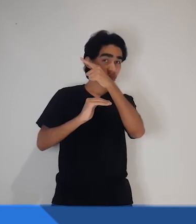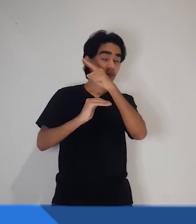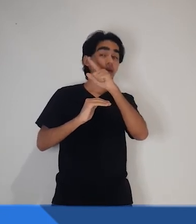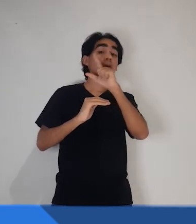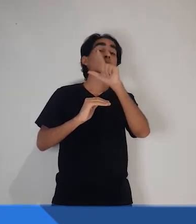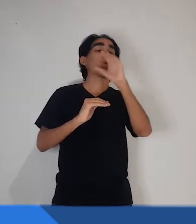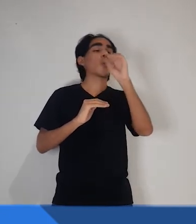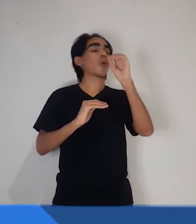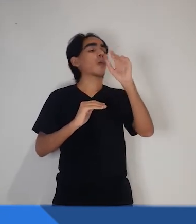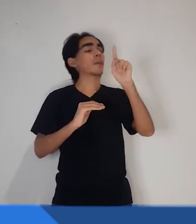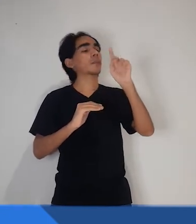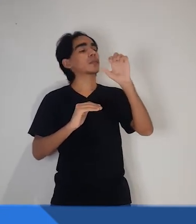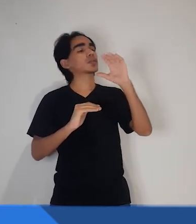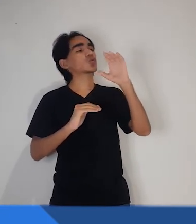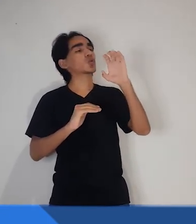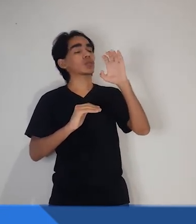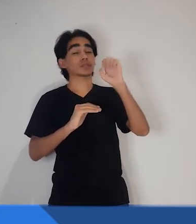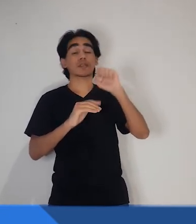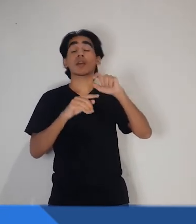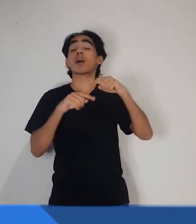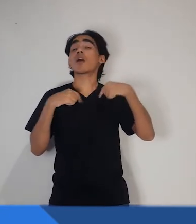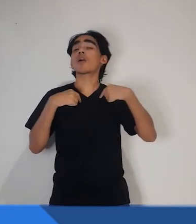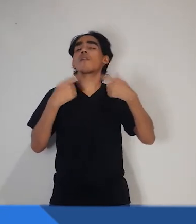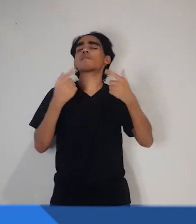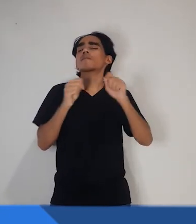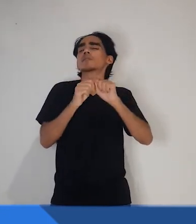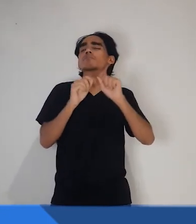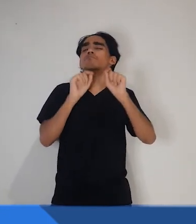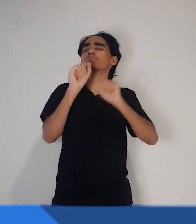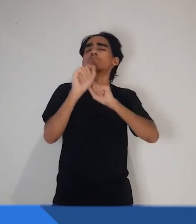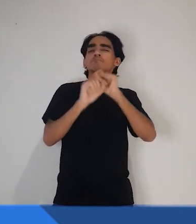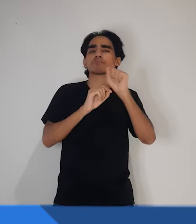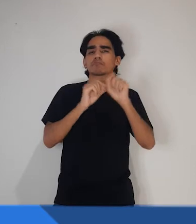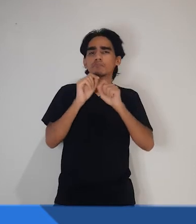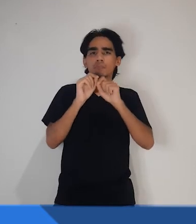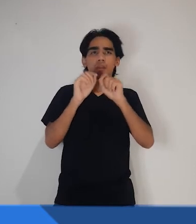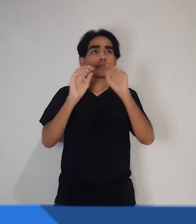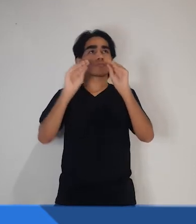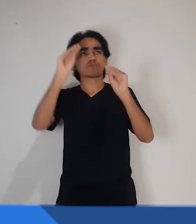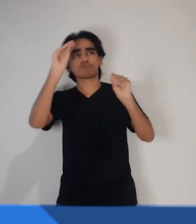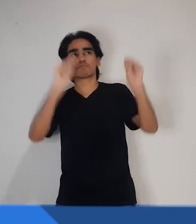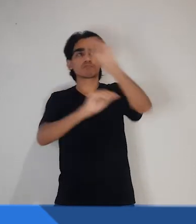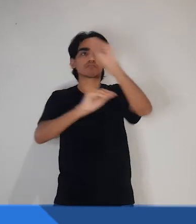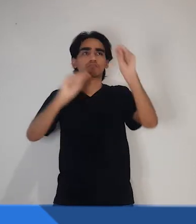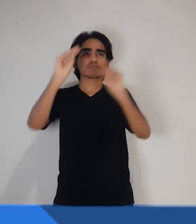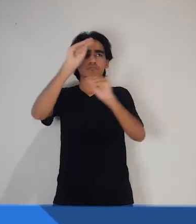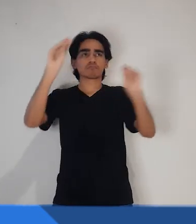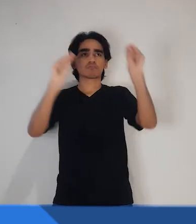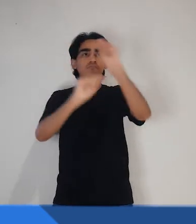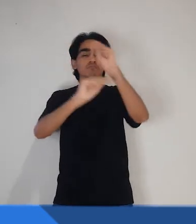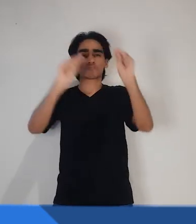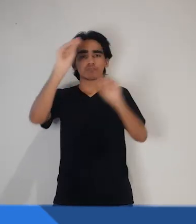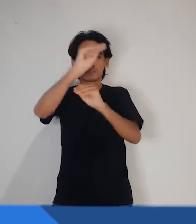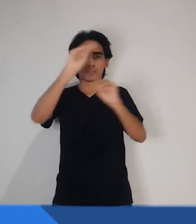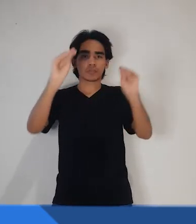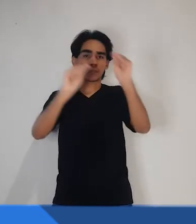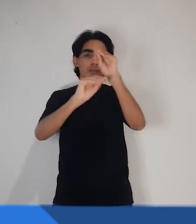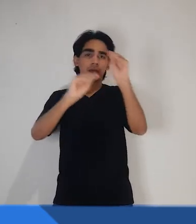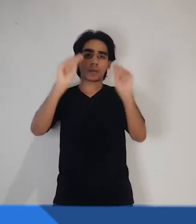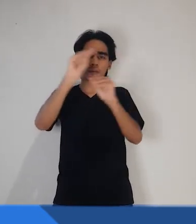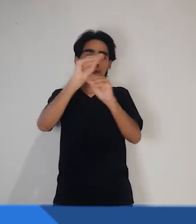É aqui nas opções. Então o que eu vou fazer? Eu vou colocar para embaralhar e